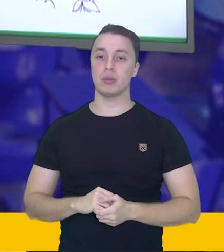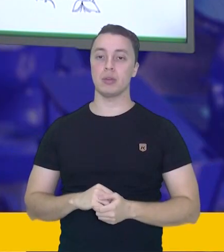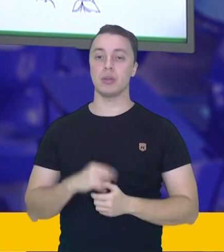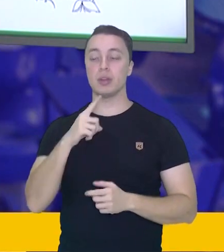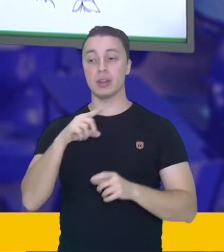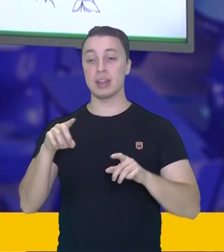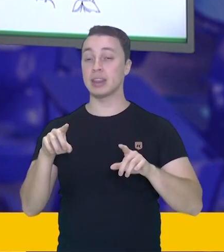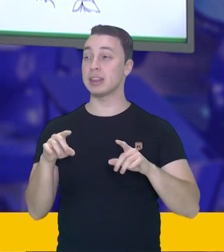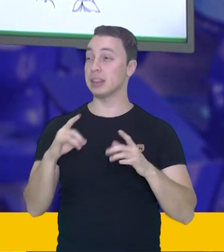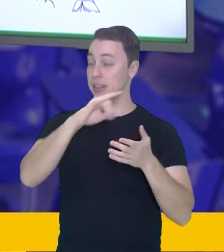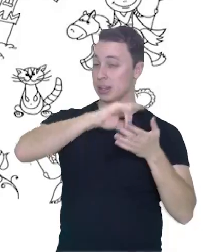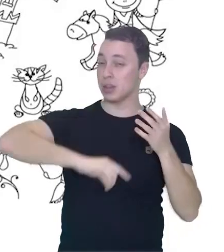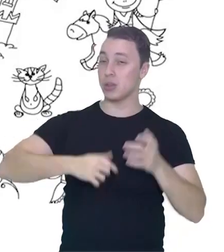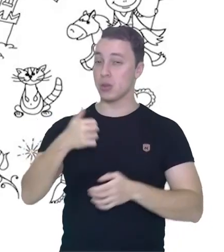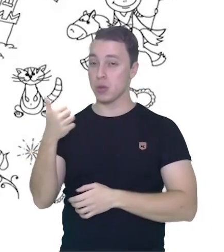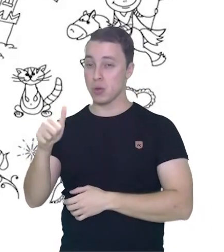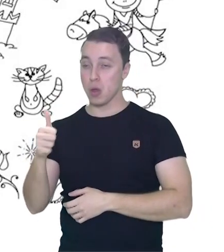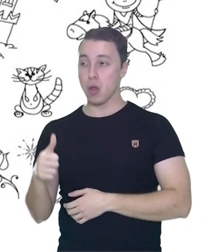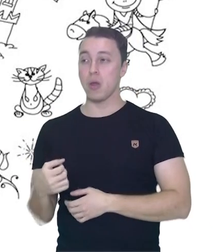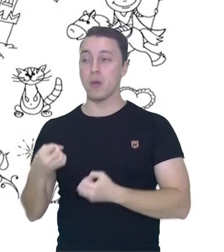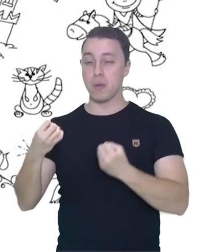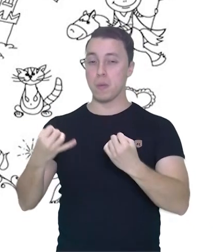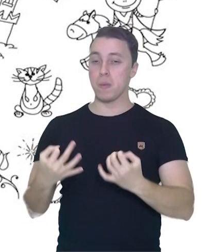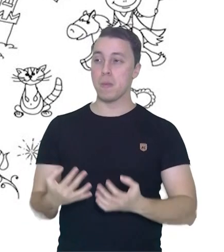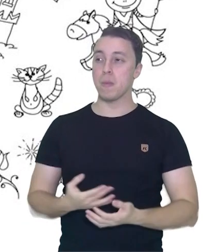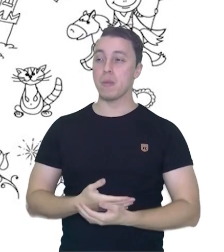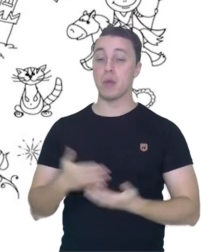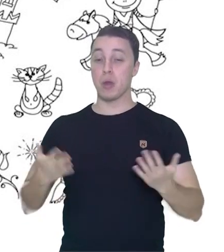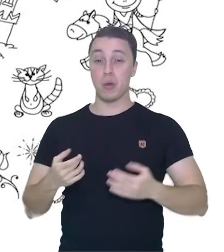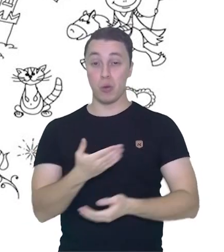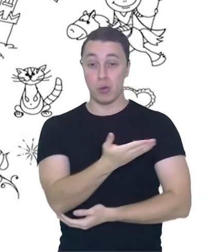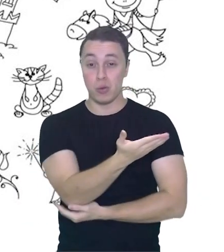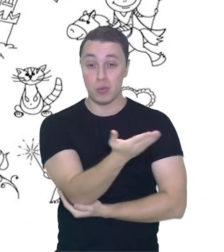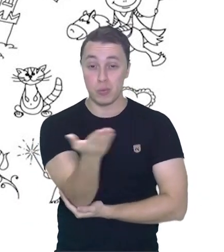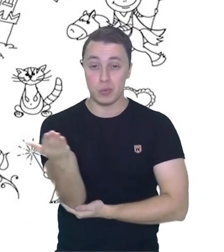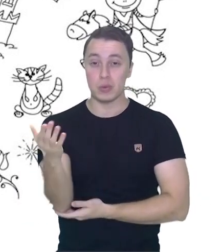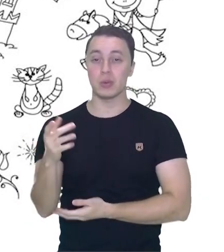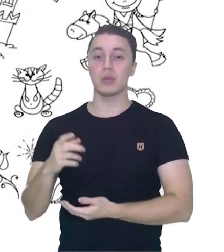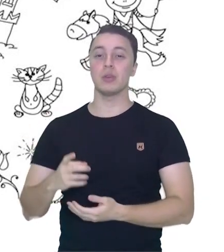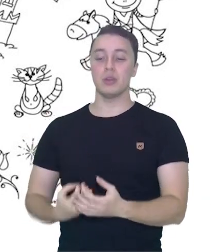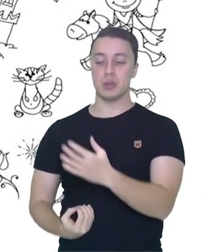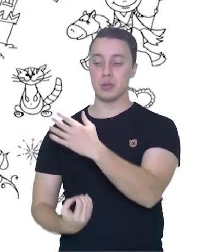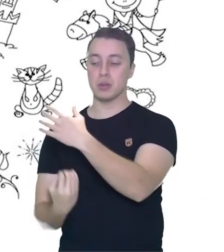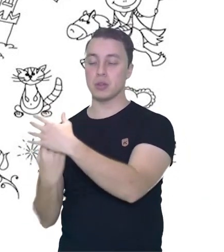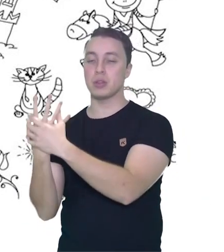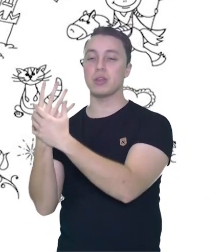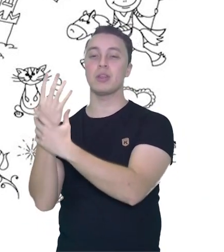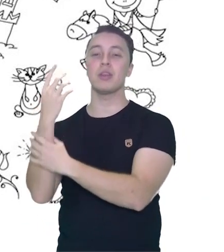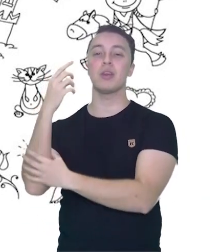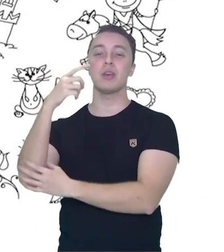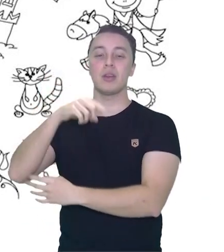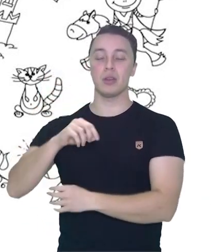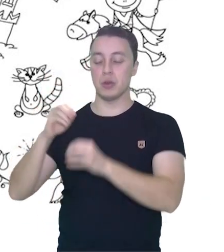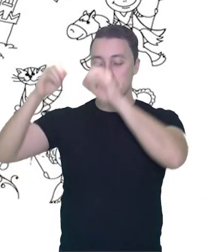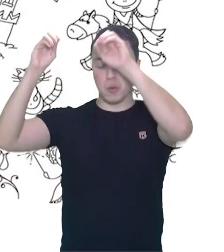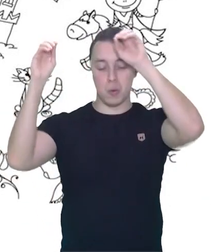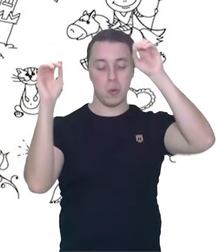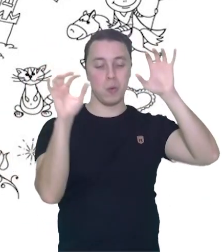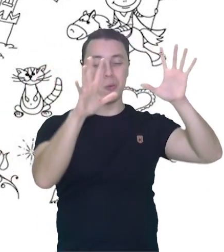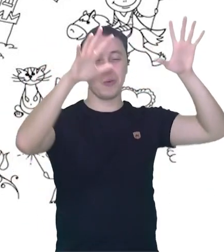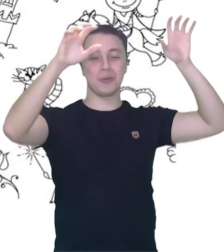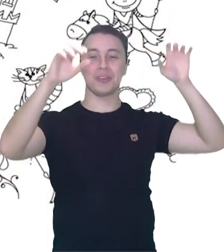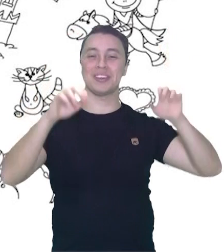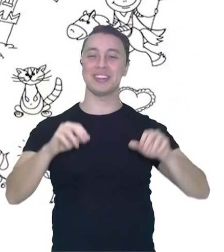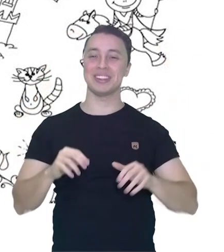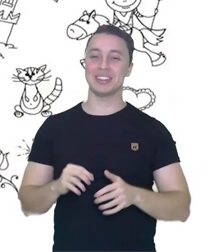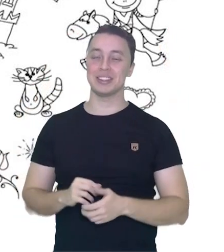número 11 diz: agora é a sua vez de criar um conto de encantamento. Para